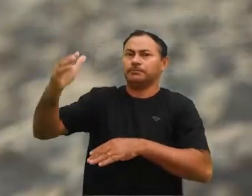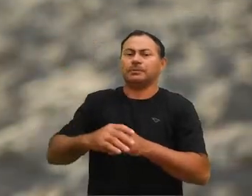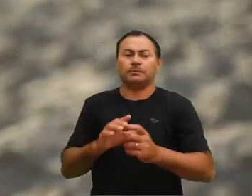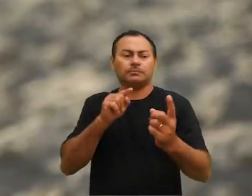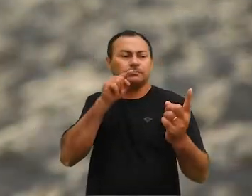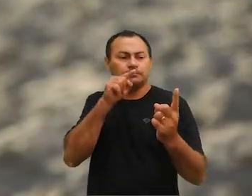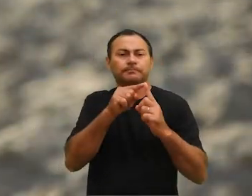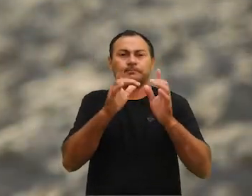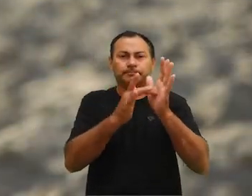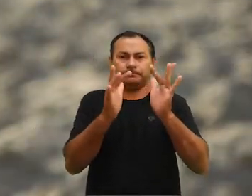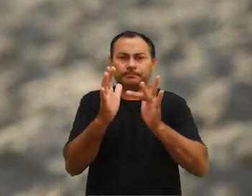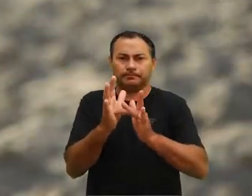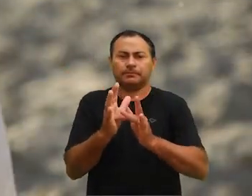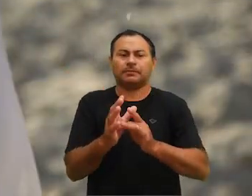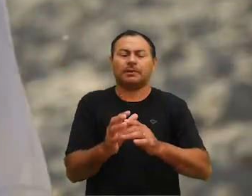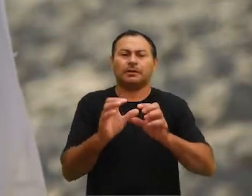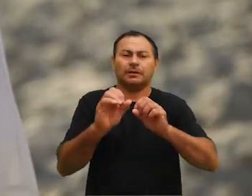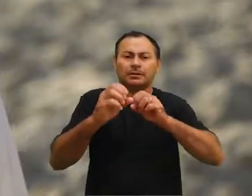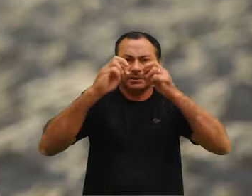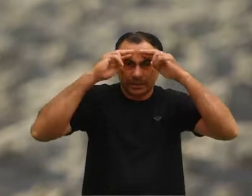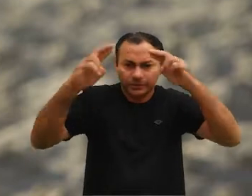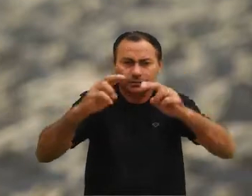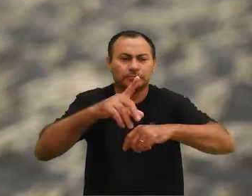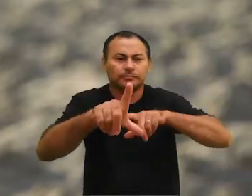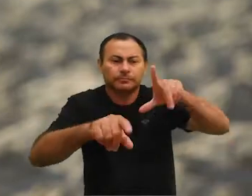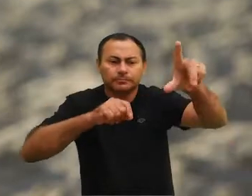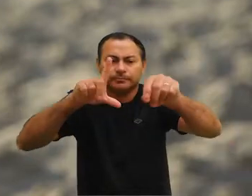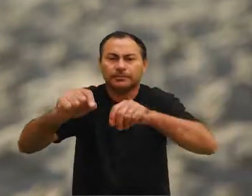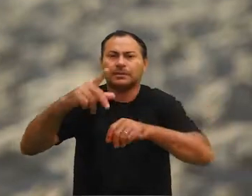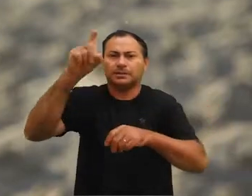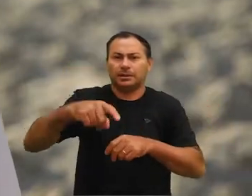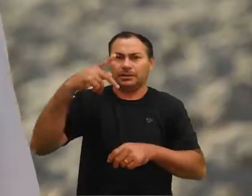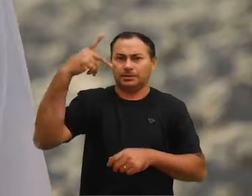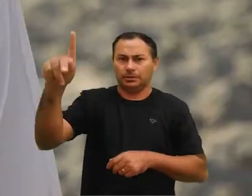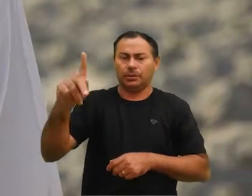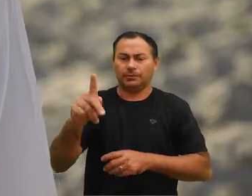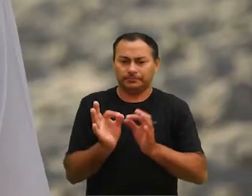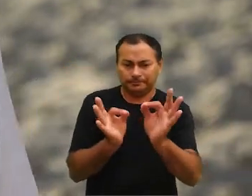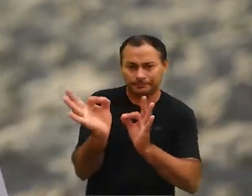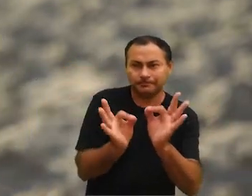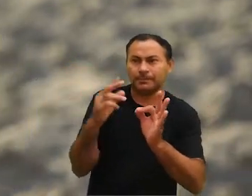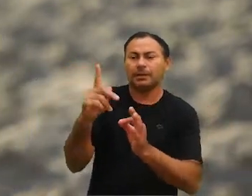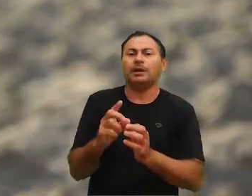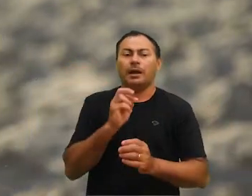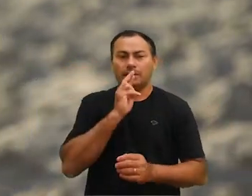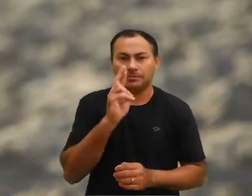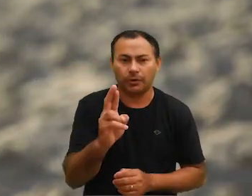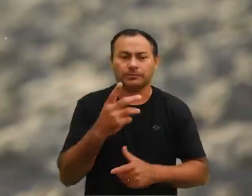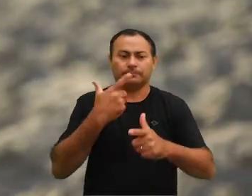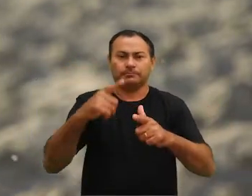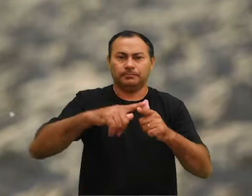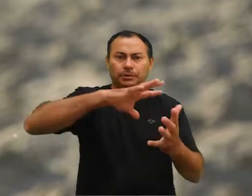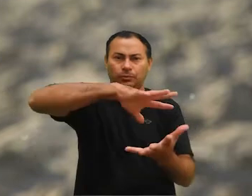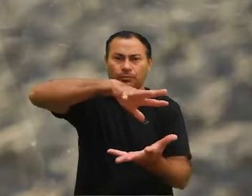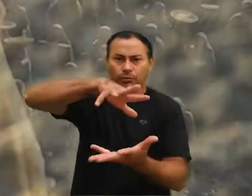O propósito de Jesus com este retiro foi recrutar aqueles que seriam a sua solução, a sua resposta para